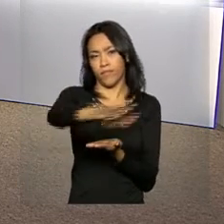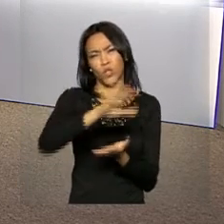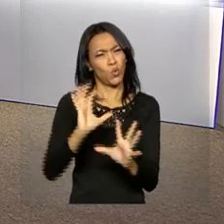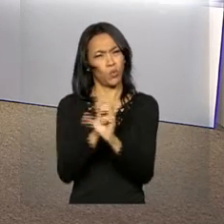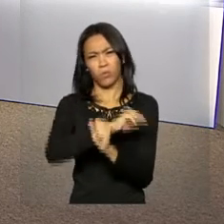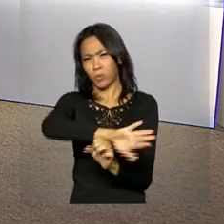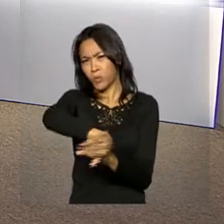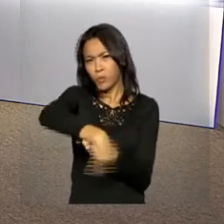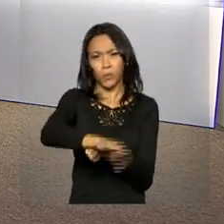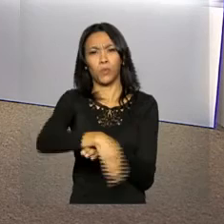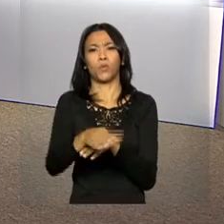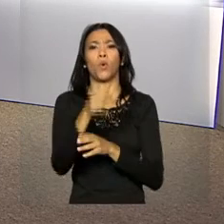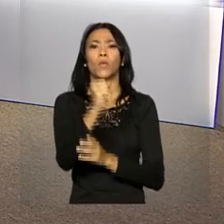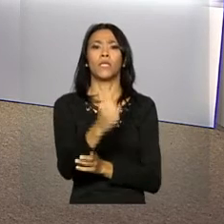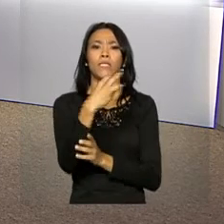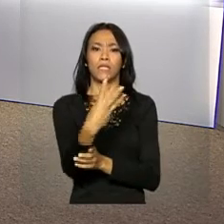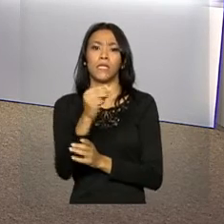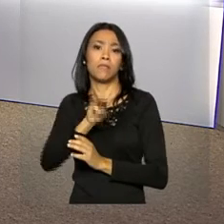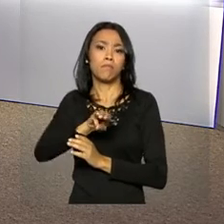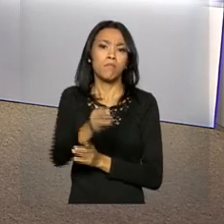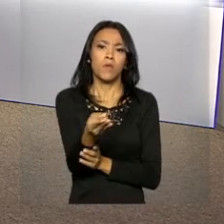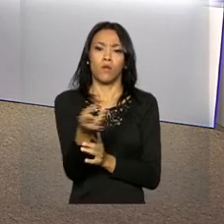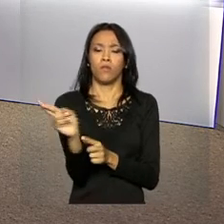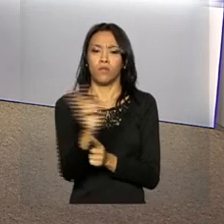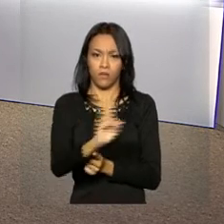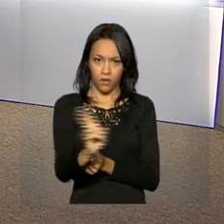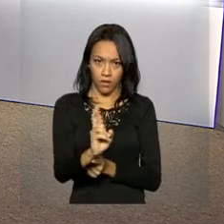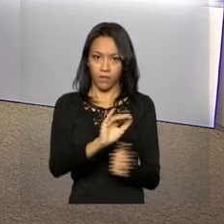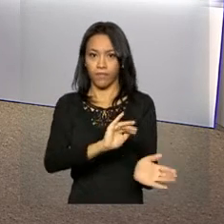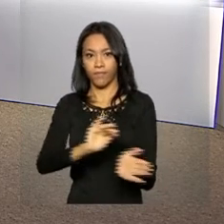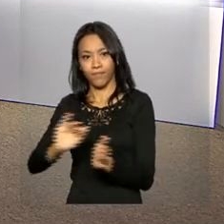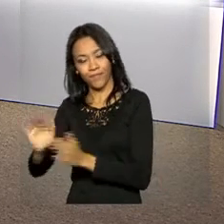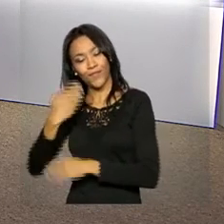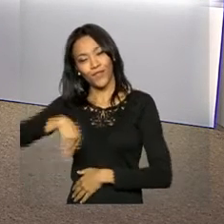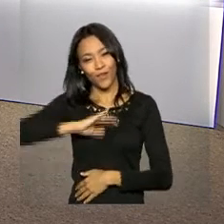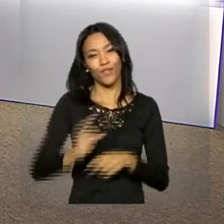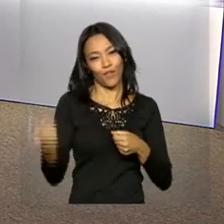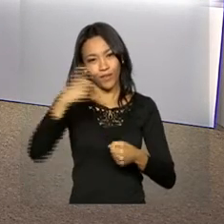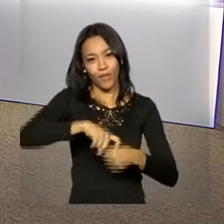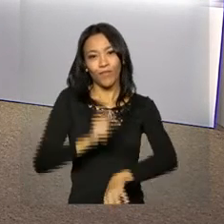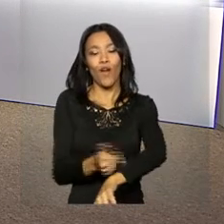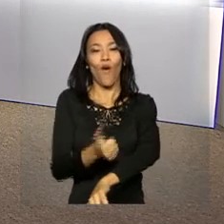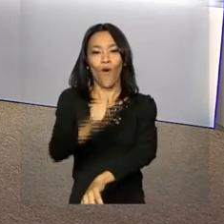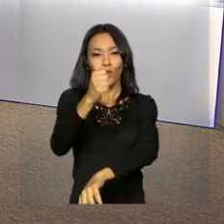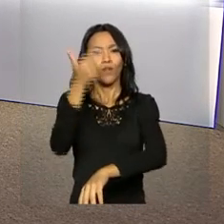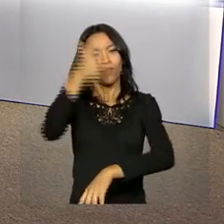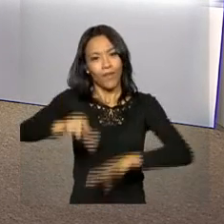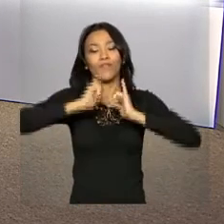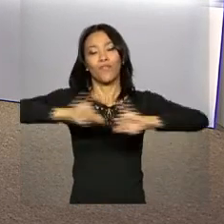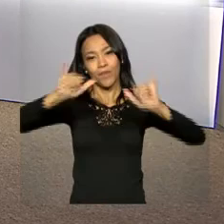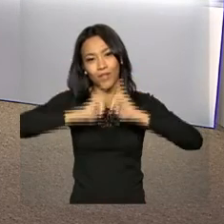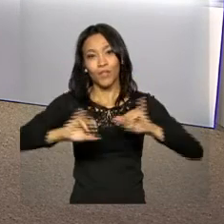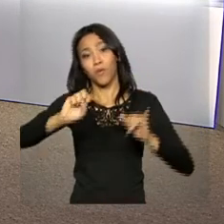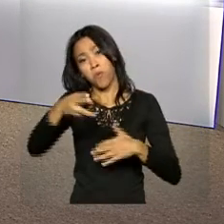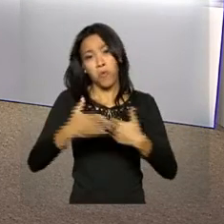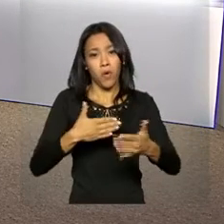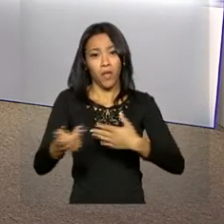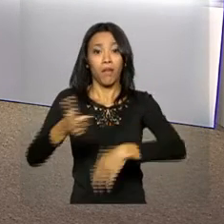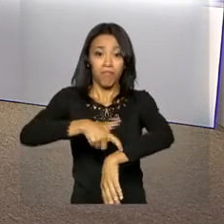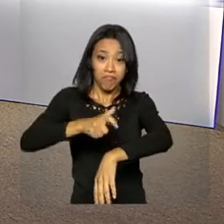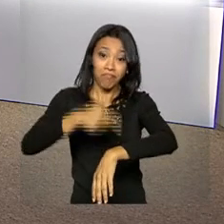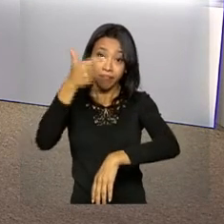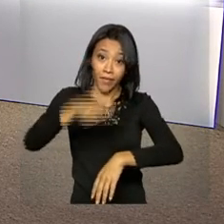serão disponibilizados 83 milhões de reais. E nós voltamos às 11 horas com mais informações ou a qualquer